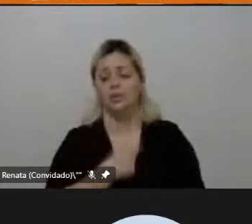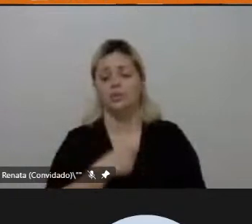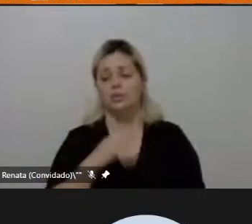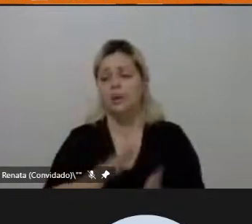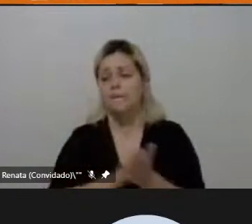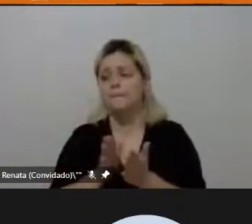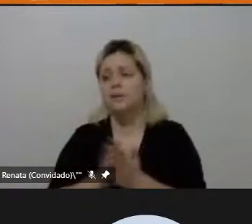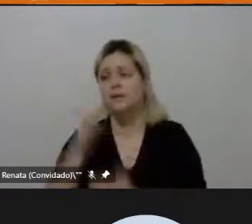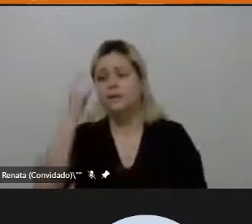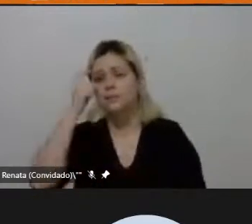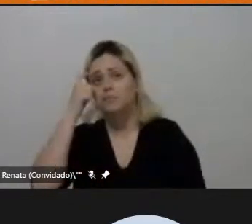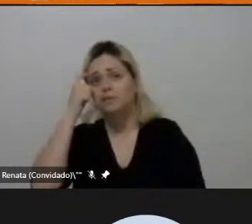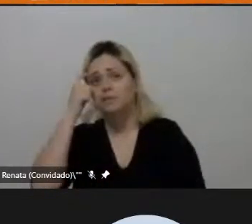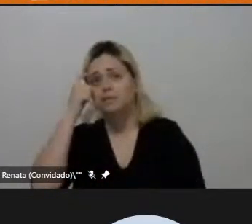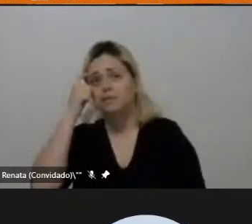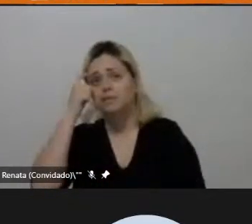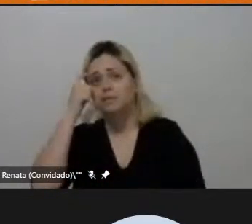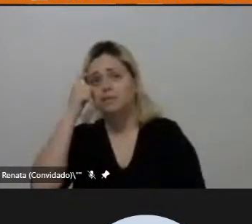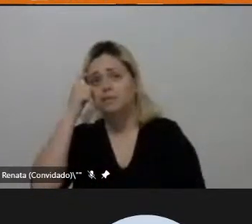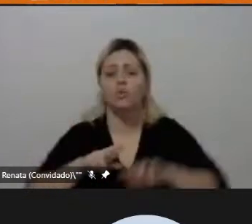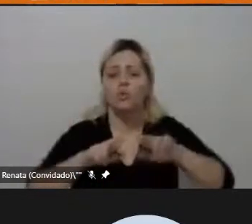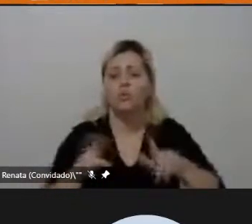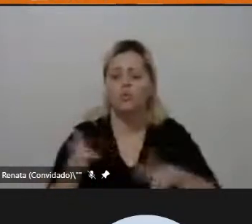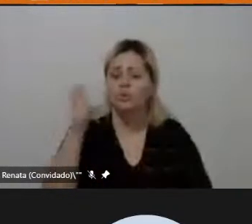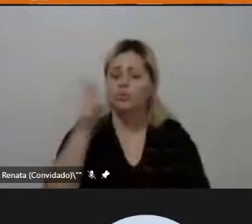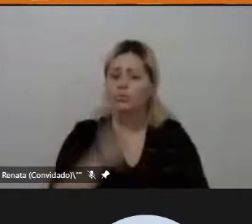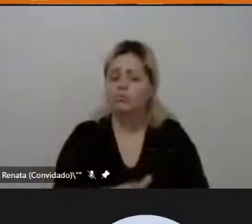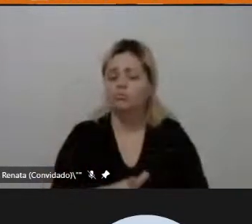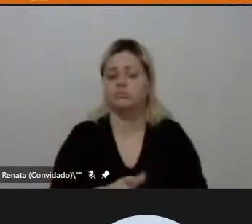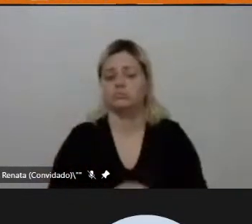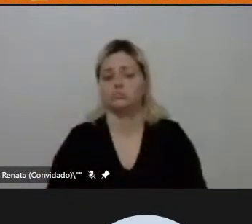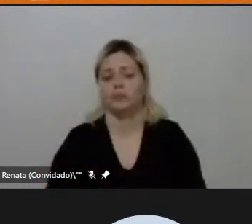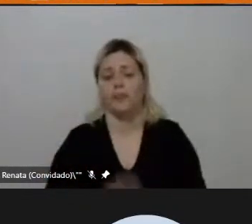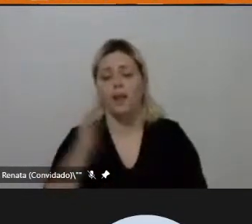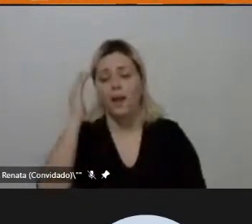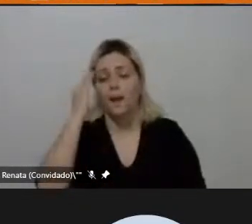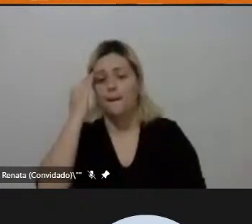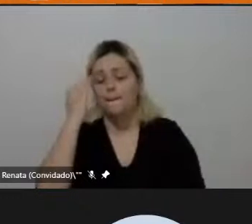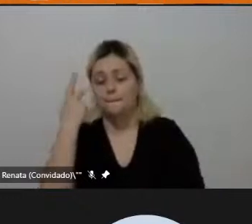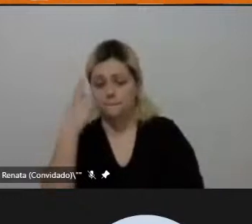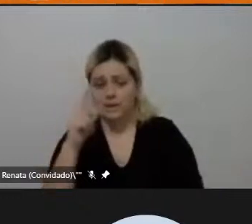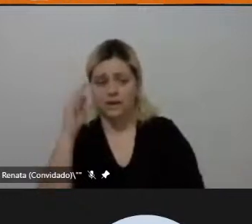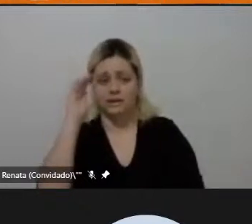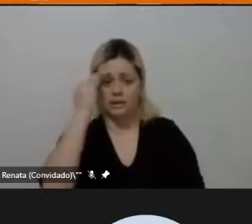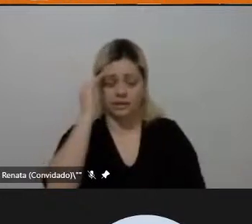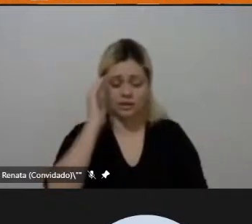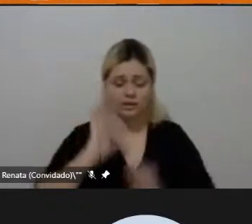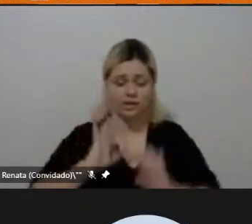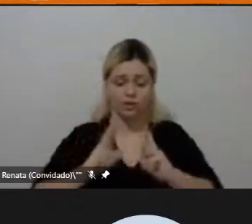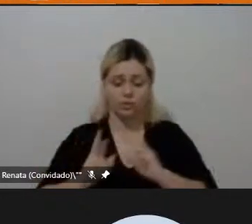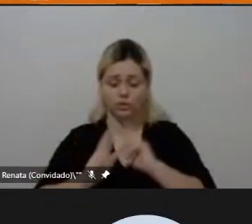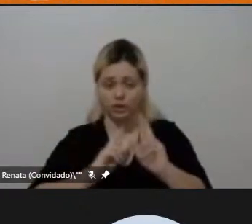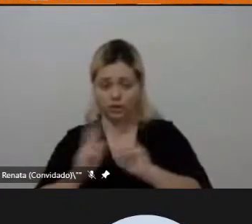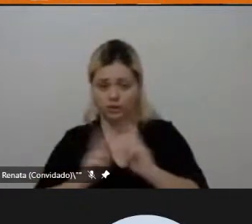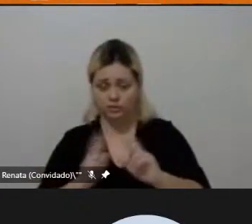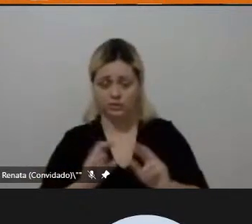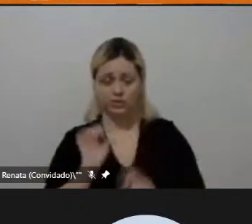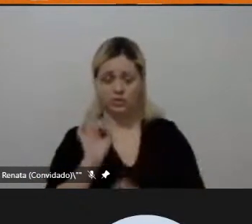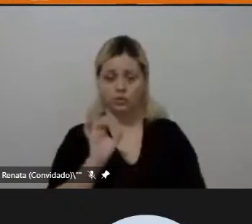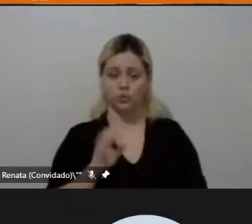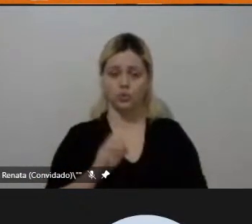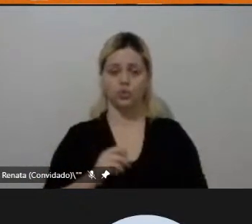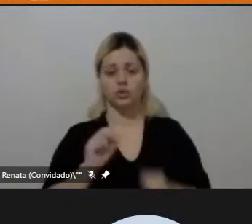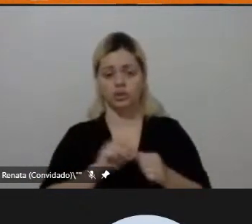que eu penso aqui, que eu queria dividir com vocês, evidente, não é para que ninguém dê essa resposta e encontre isso para a gente apenas fazer esse diálogo,